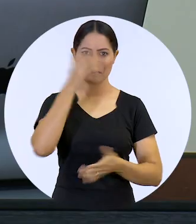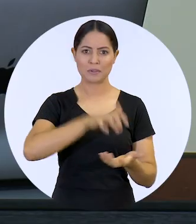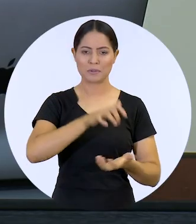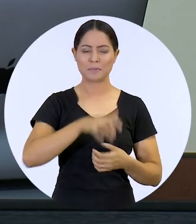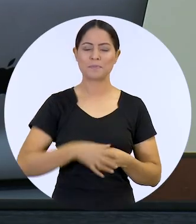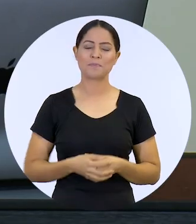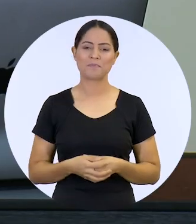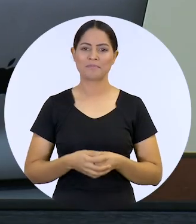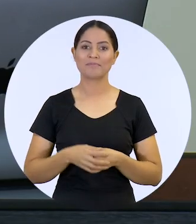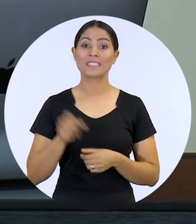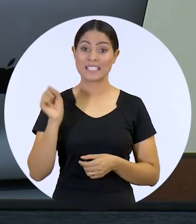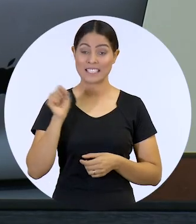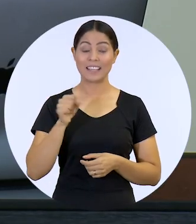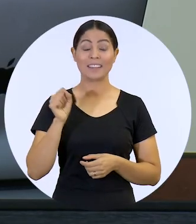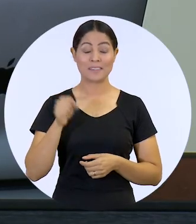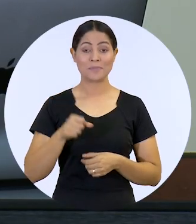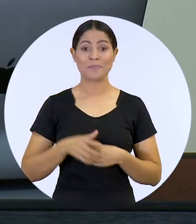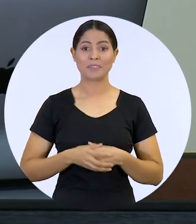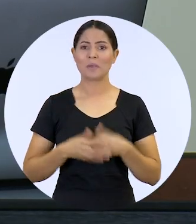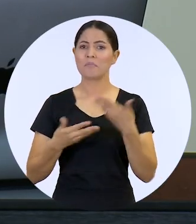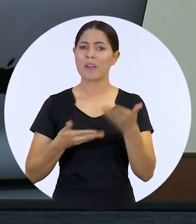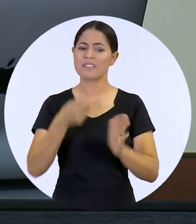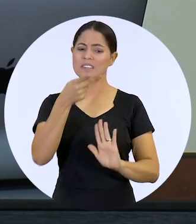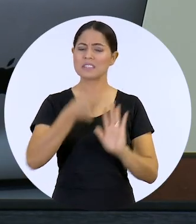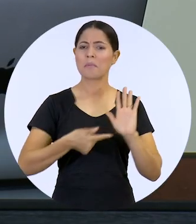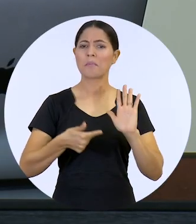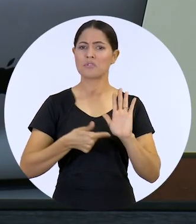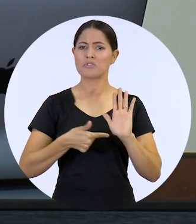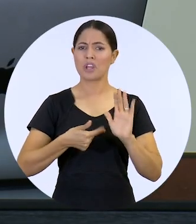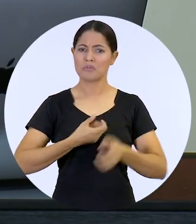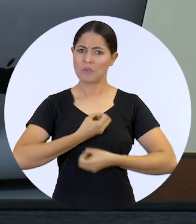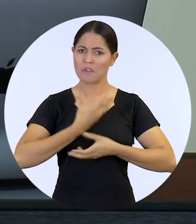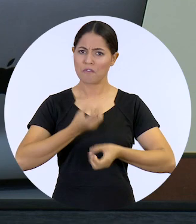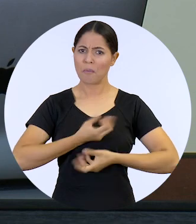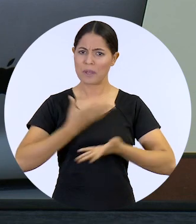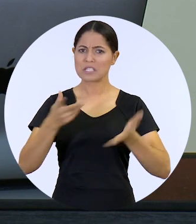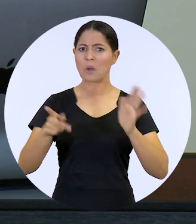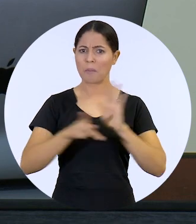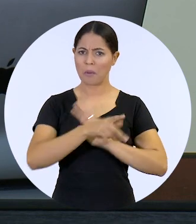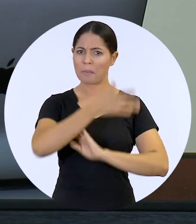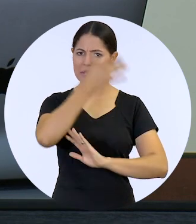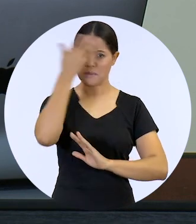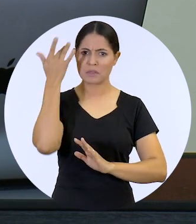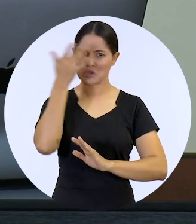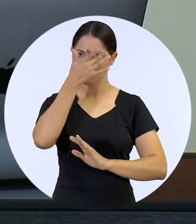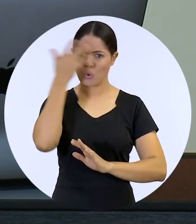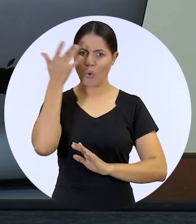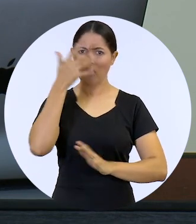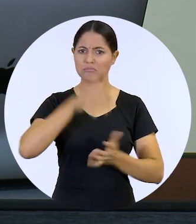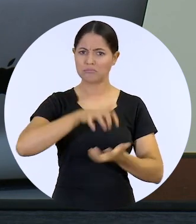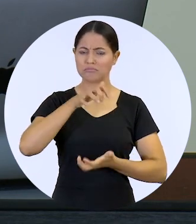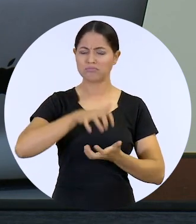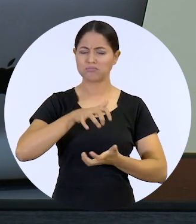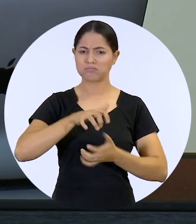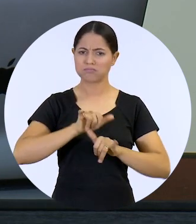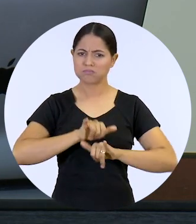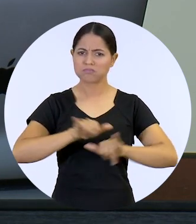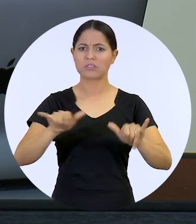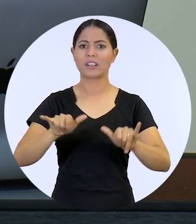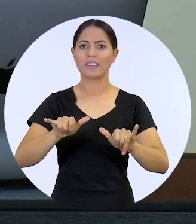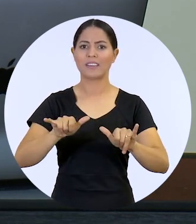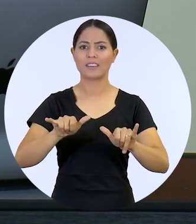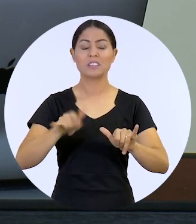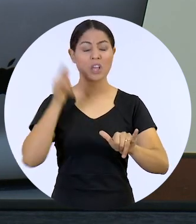idosos. E como você disse, esse projeto leva a informação sobre os direitos da pessoa idosa. E a partir disso, vocês